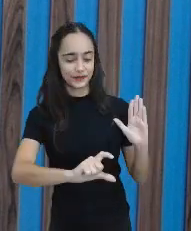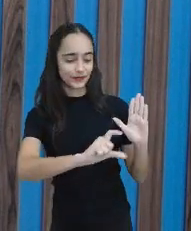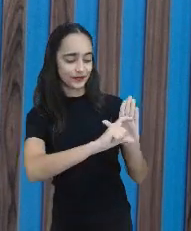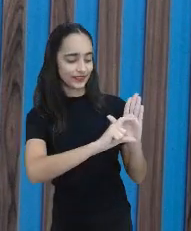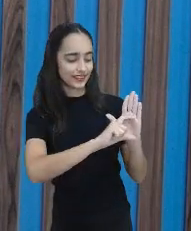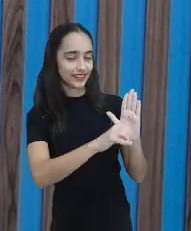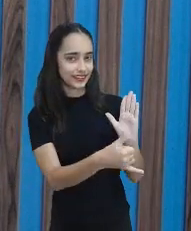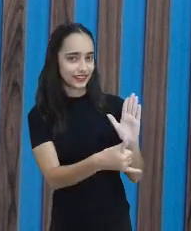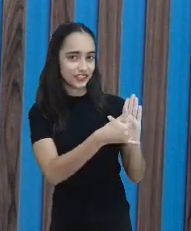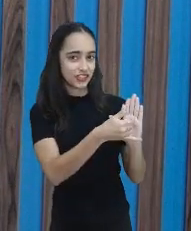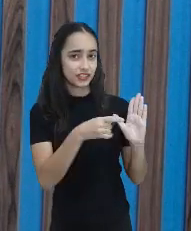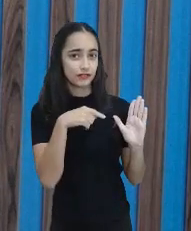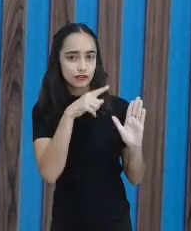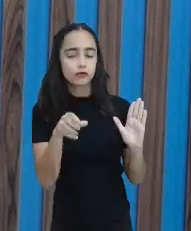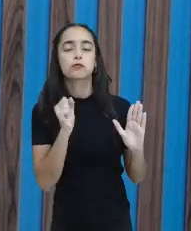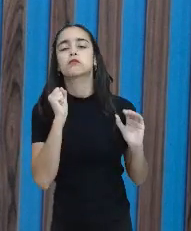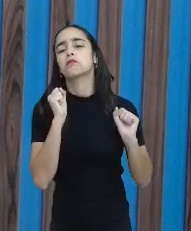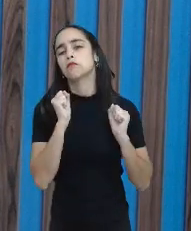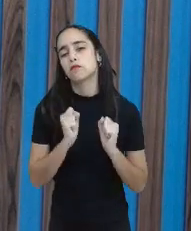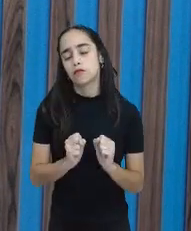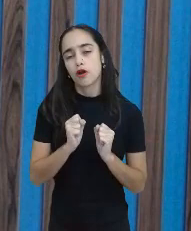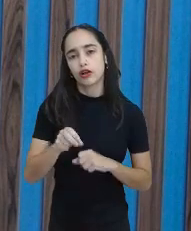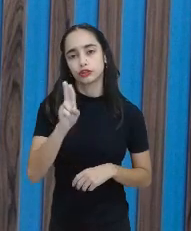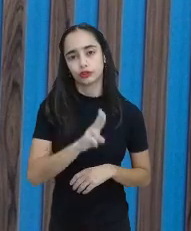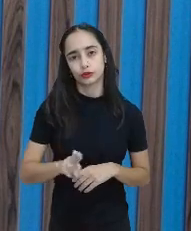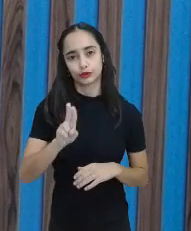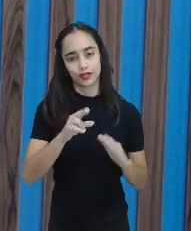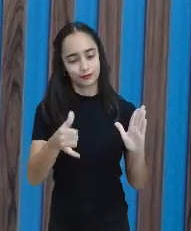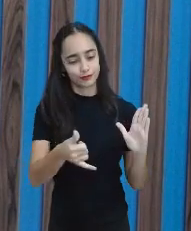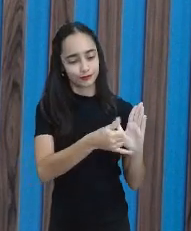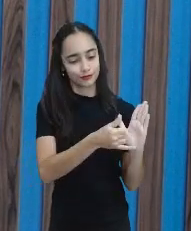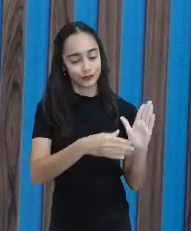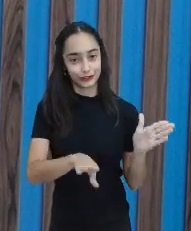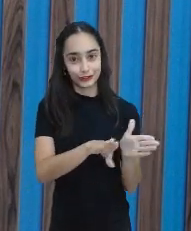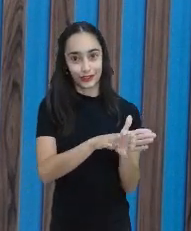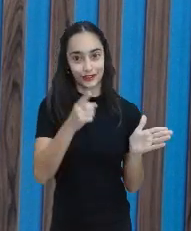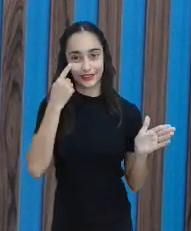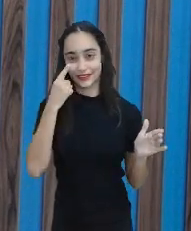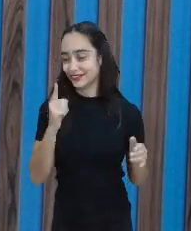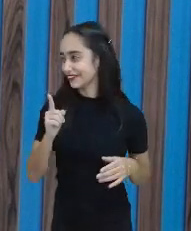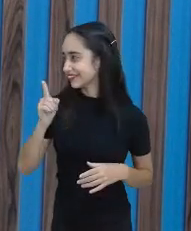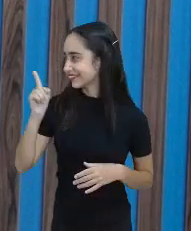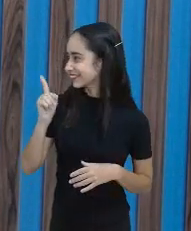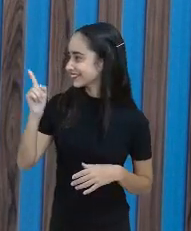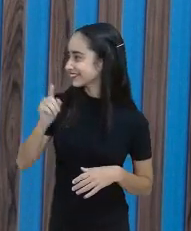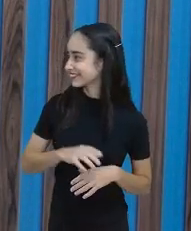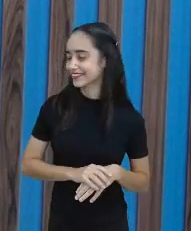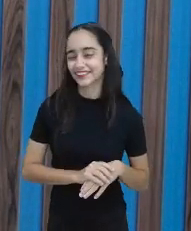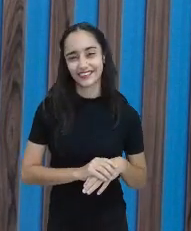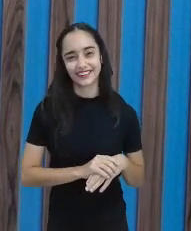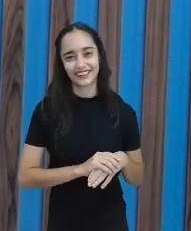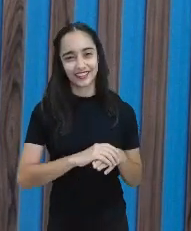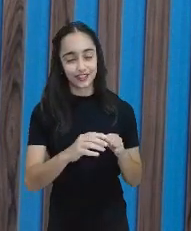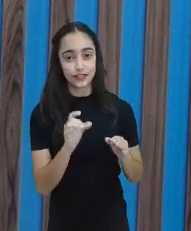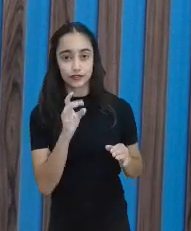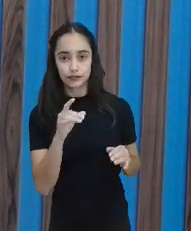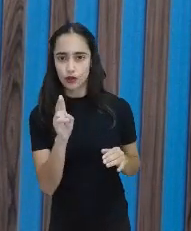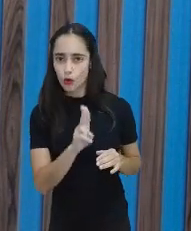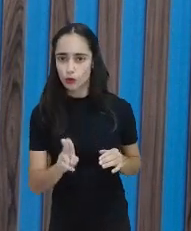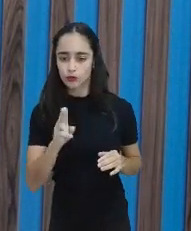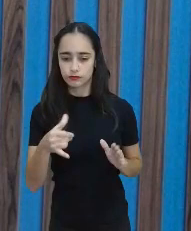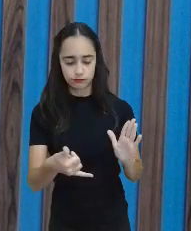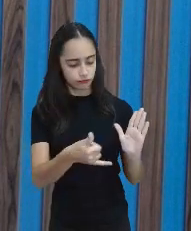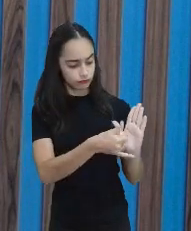pode direcionar a câmera do seu celular. Olha aí, chegou. Direciona a câmera do seu